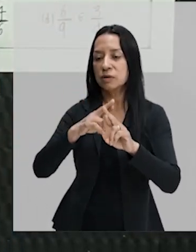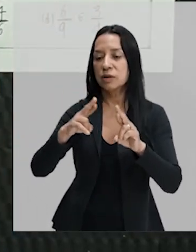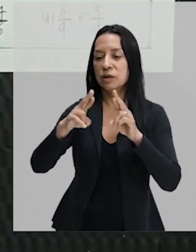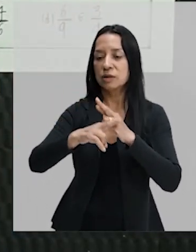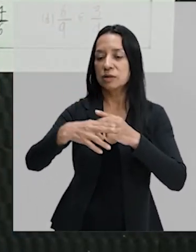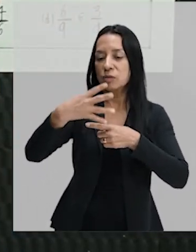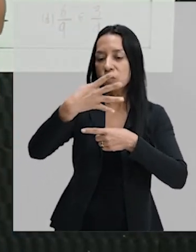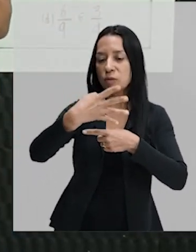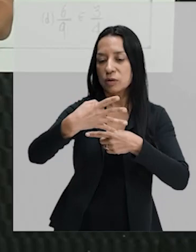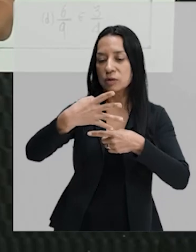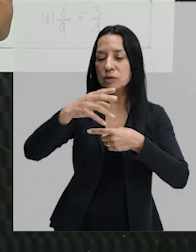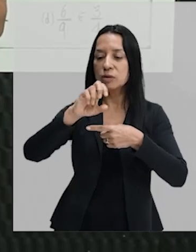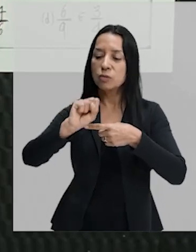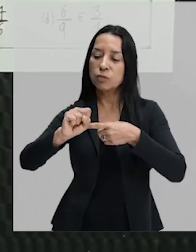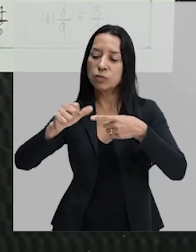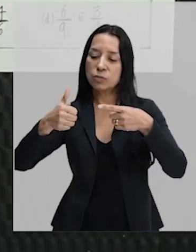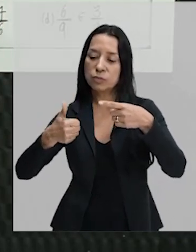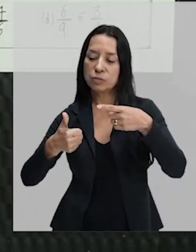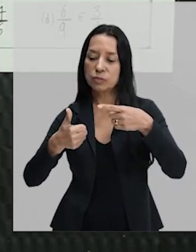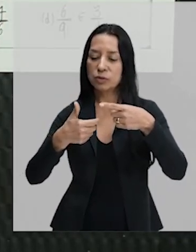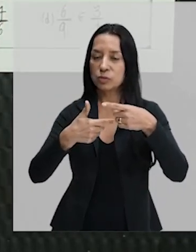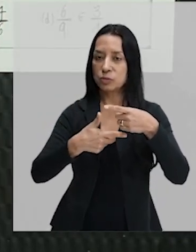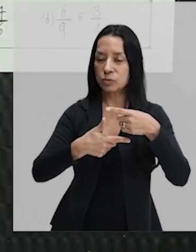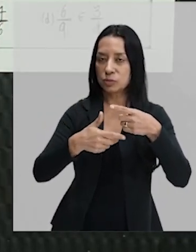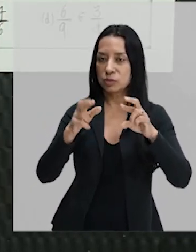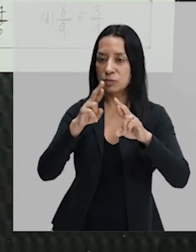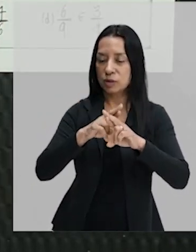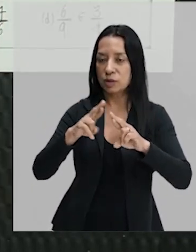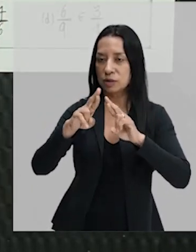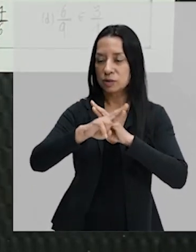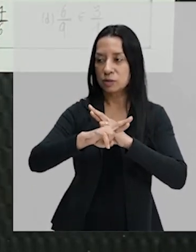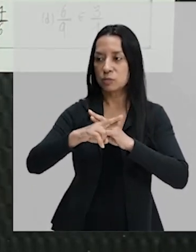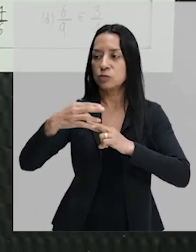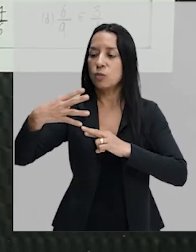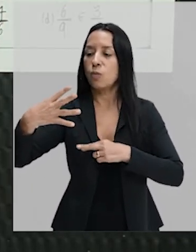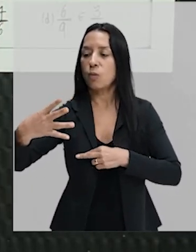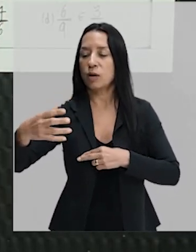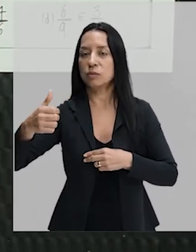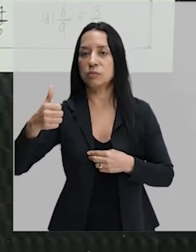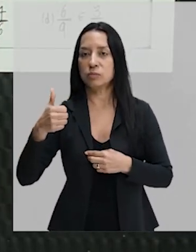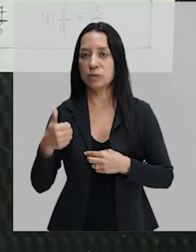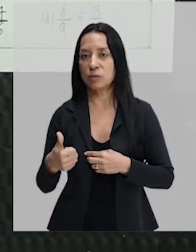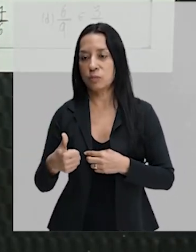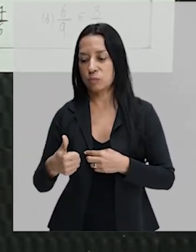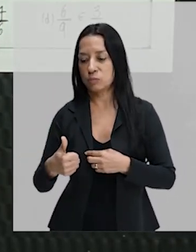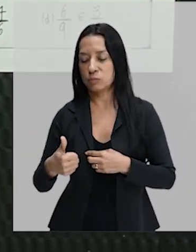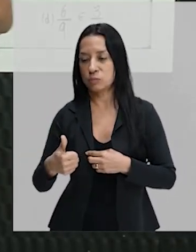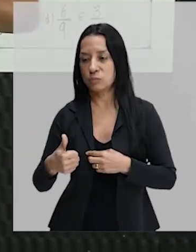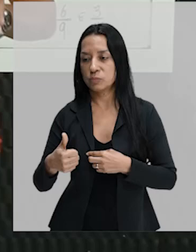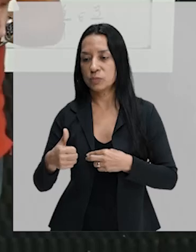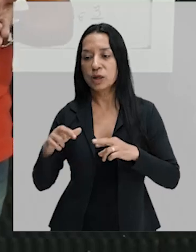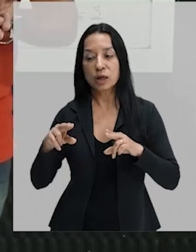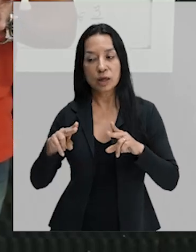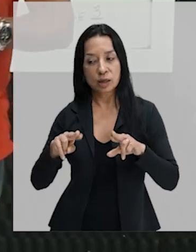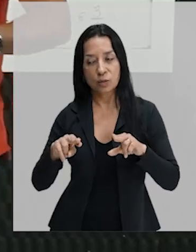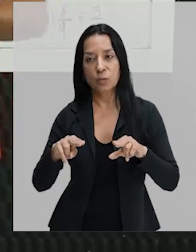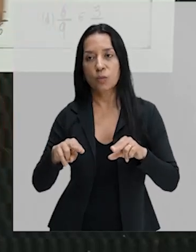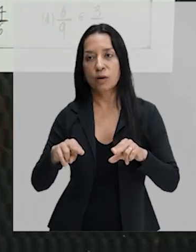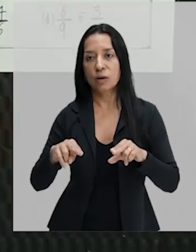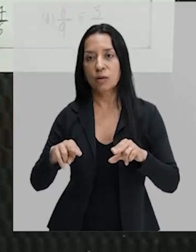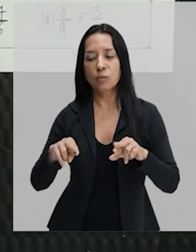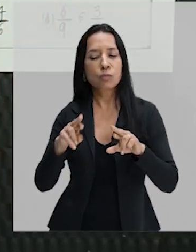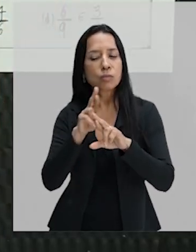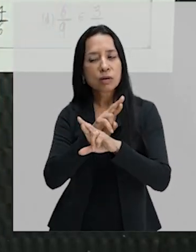entre 48 e 12, que é uma relação de 4 para 1, é a mesma relação entre 100 e 25,